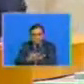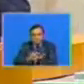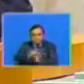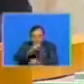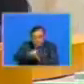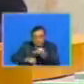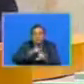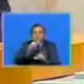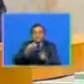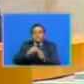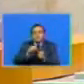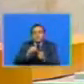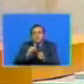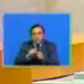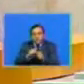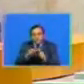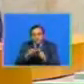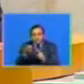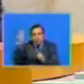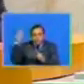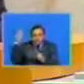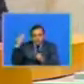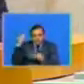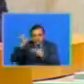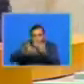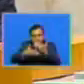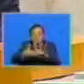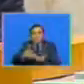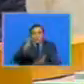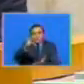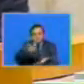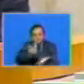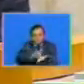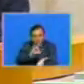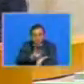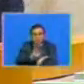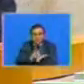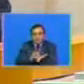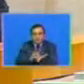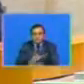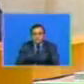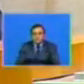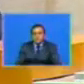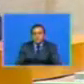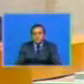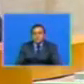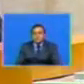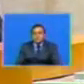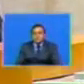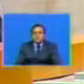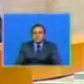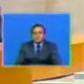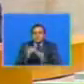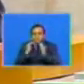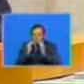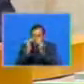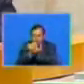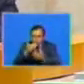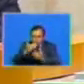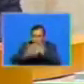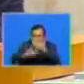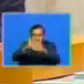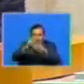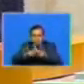estrutural foi feito nos períodos anteriores. É verdade que a casa passou por um processo